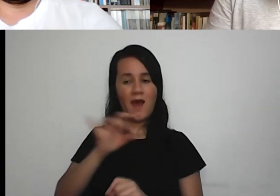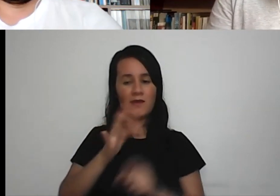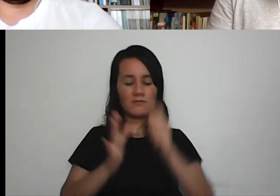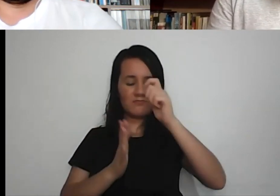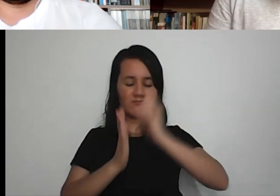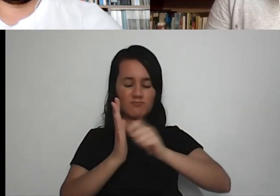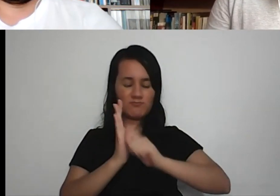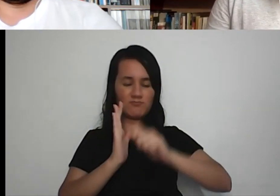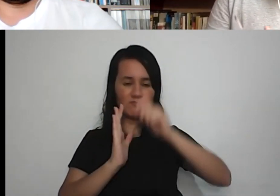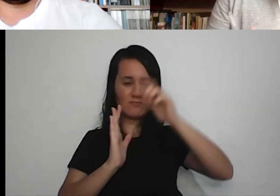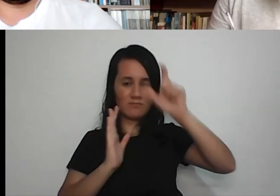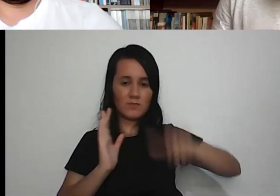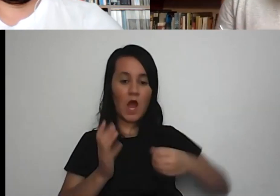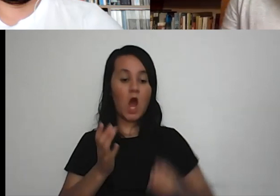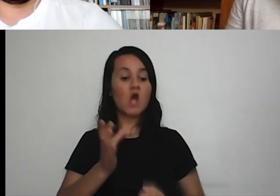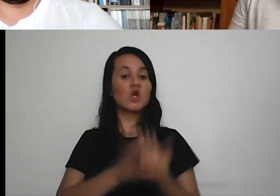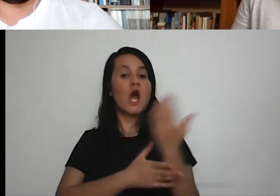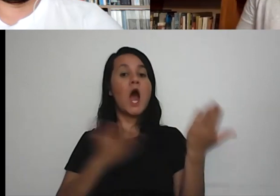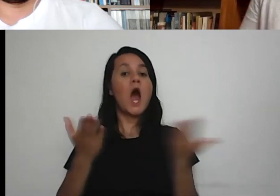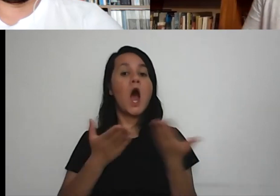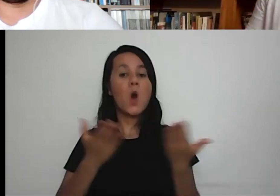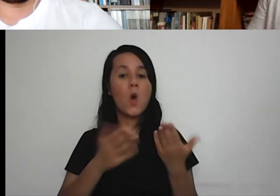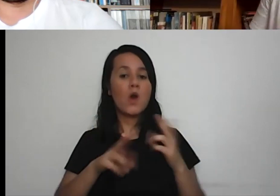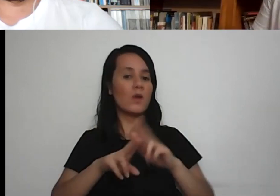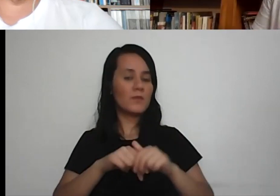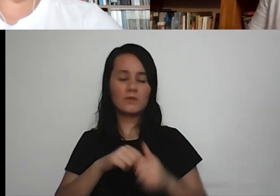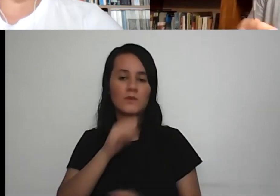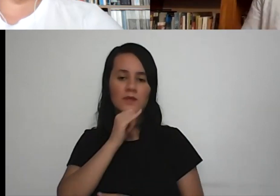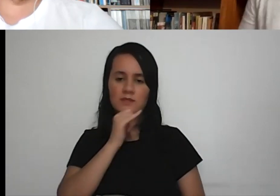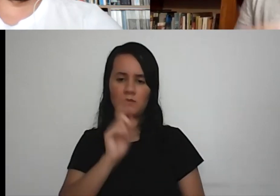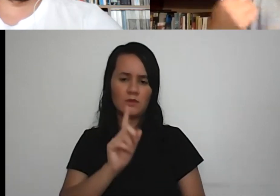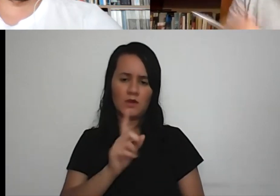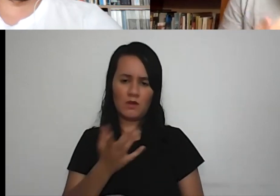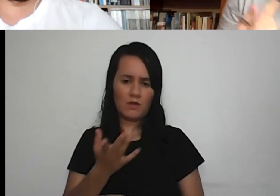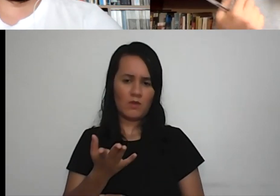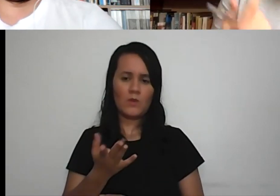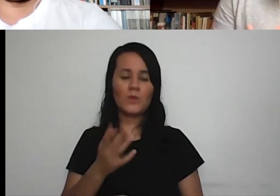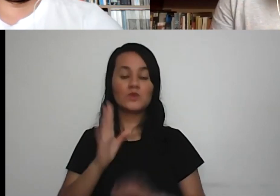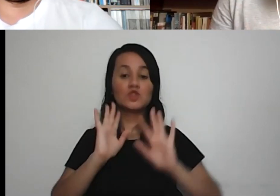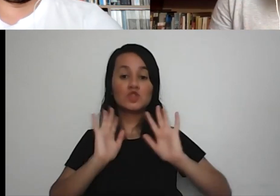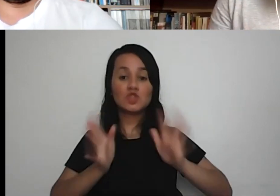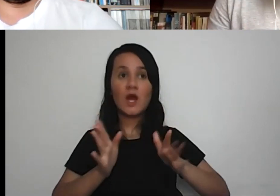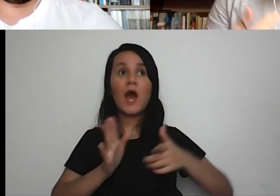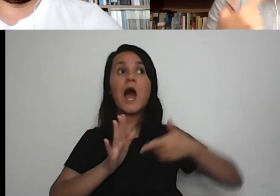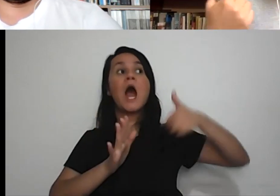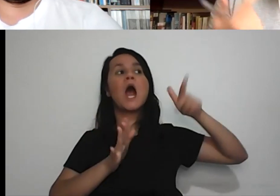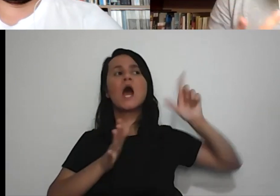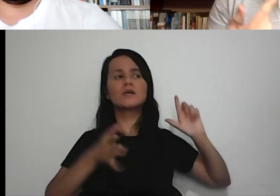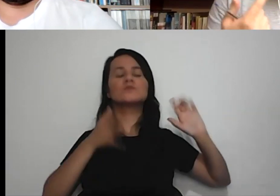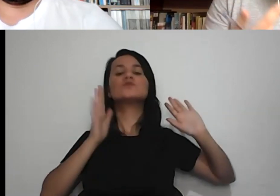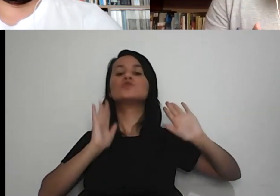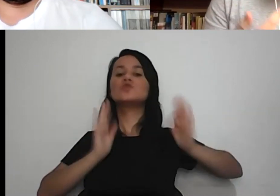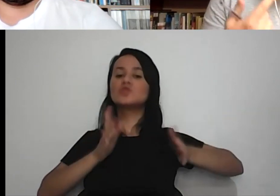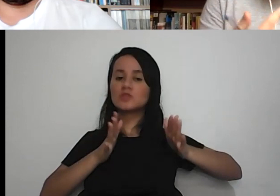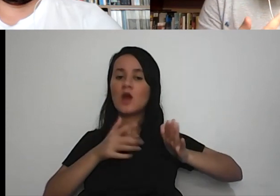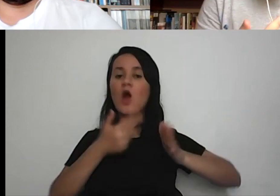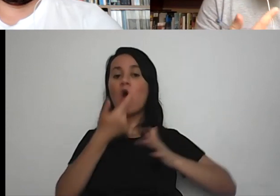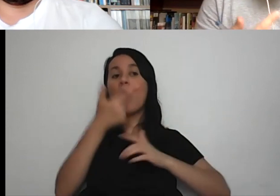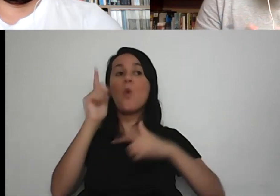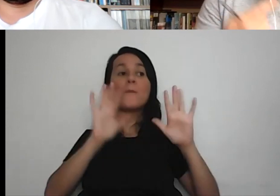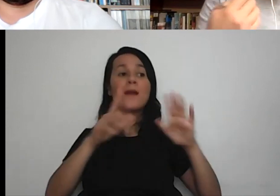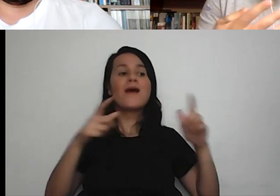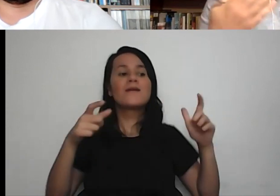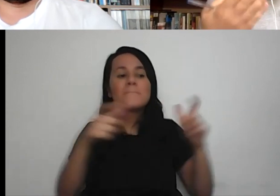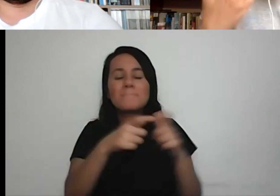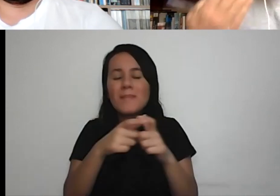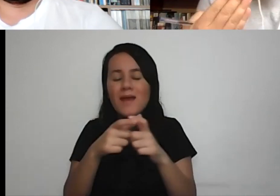eles não surgiram agora na Companhia das Letras, por exemplo. Quer dizer, eles já estavam circulando em outras editoras menores,